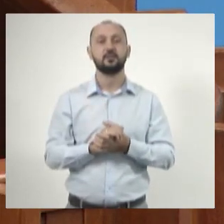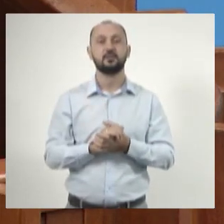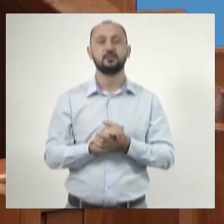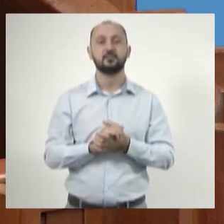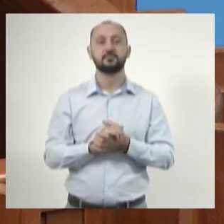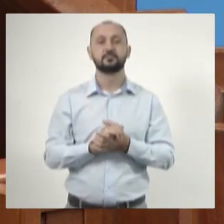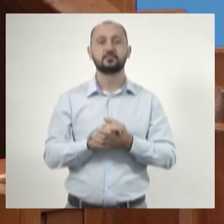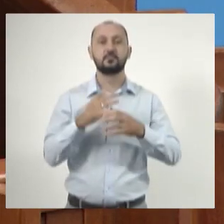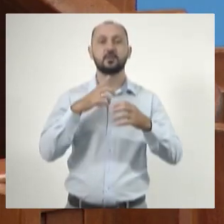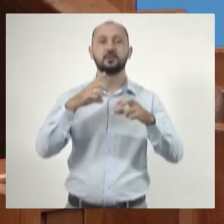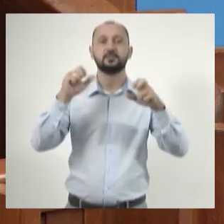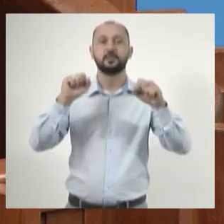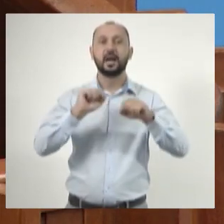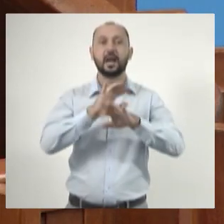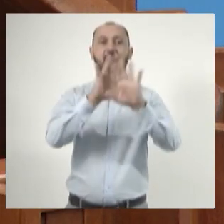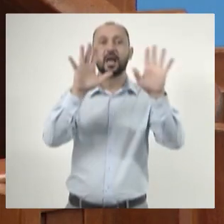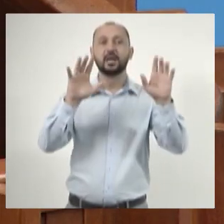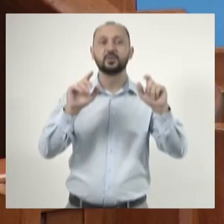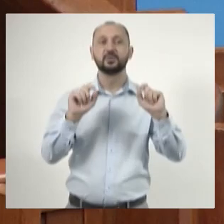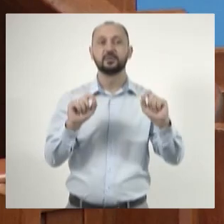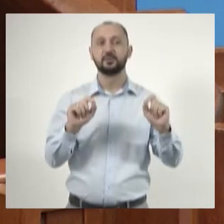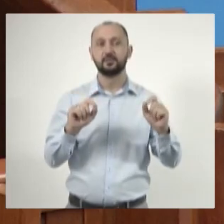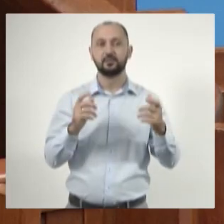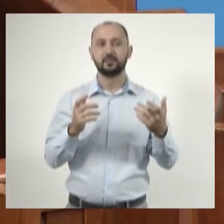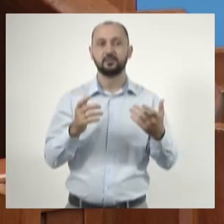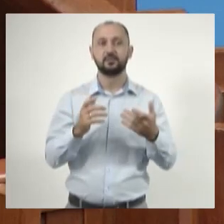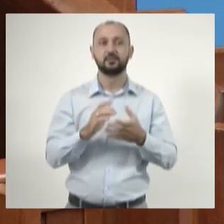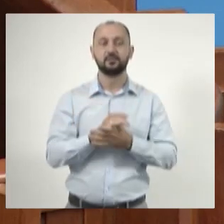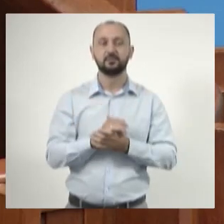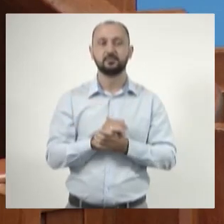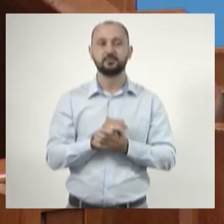com muita clareza